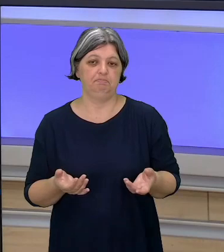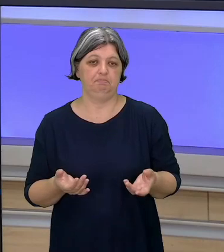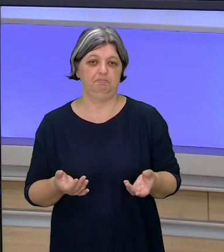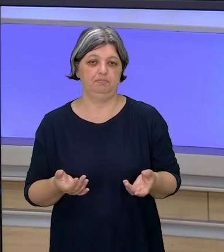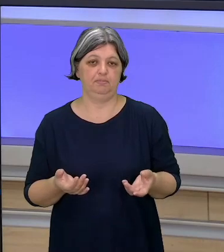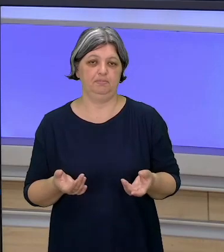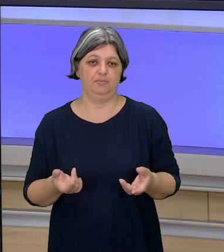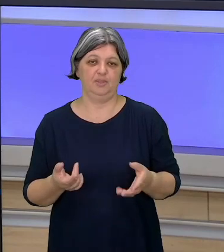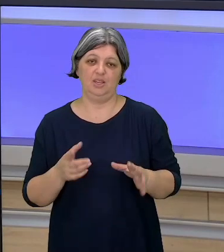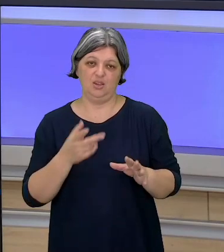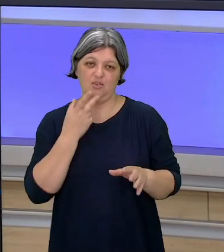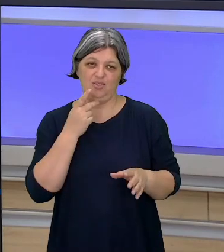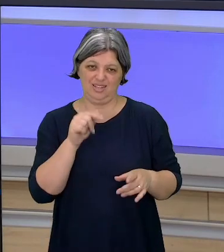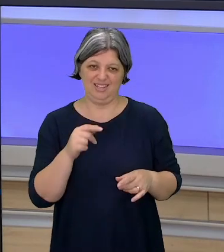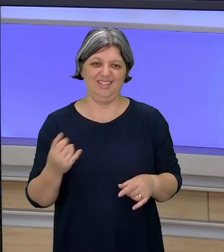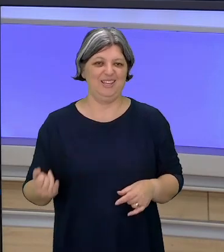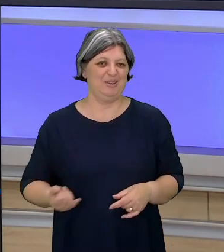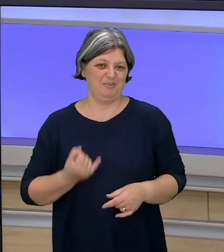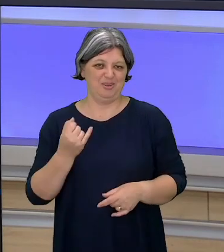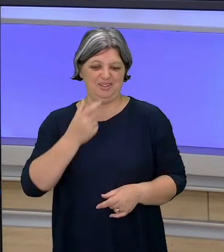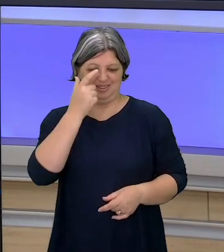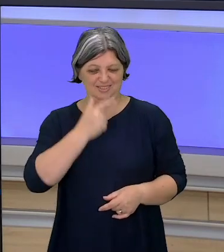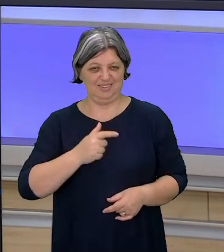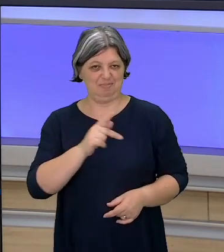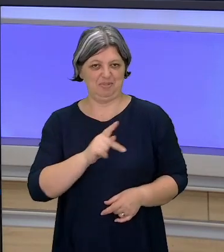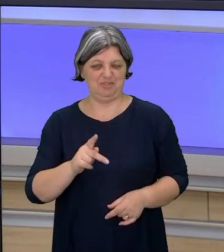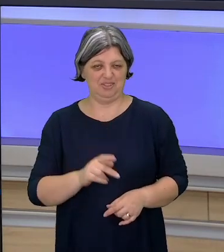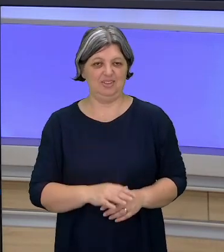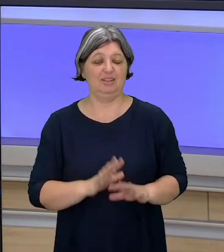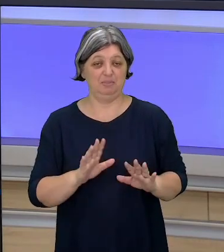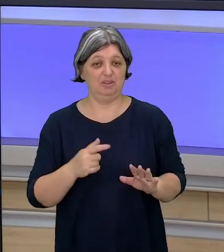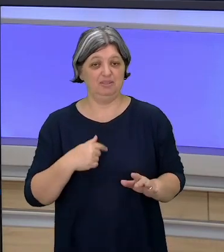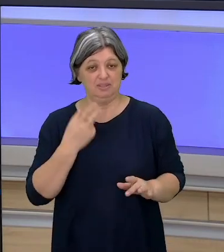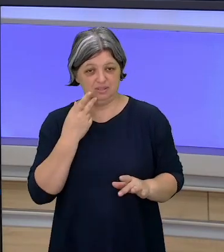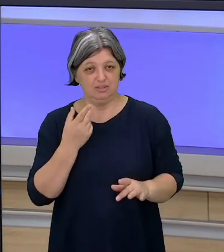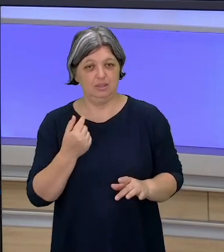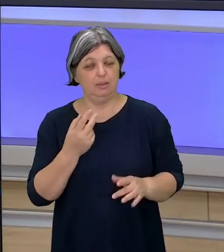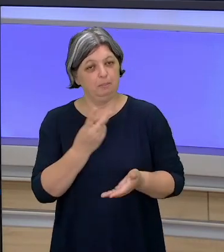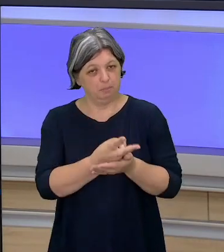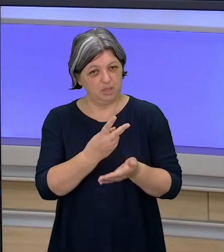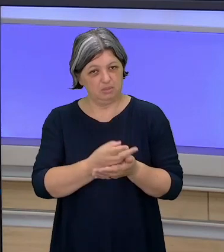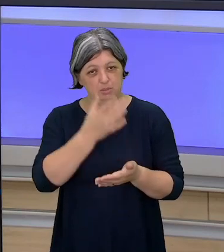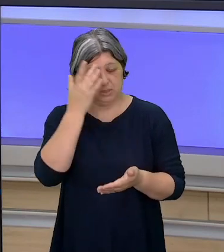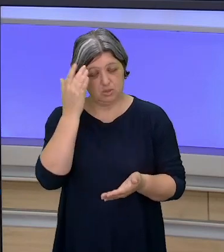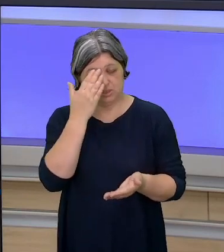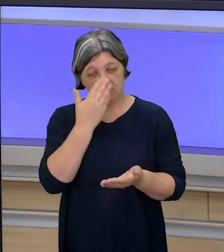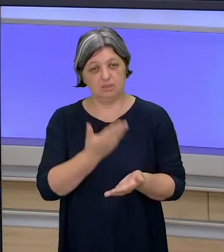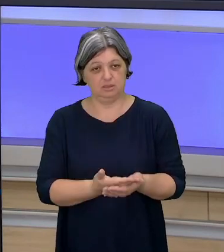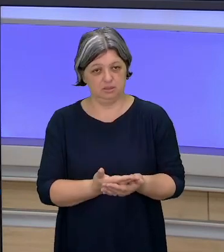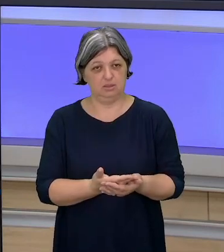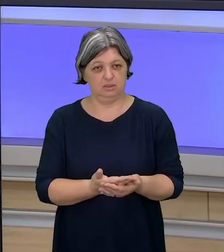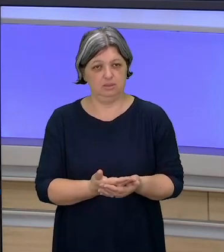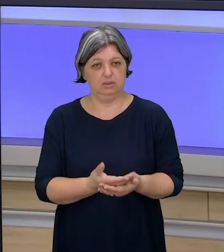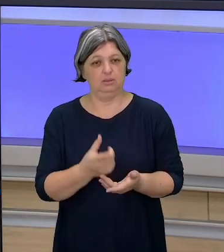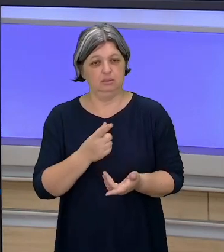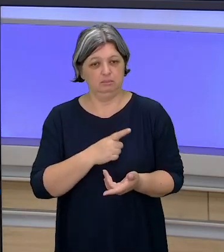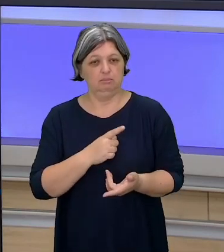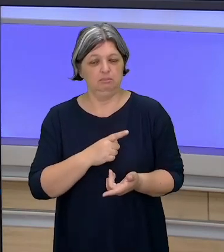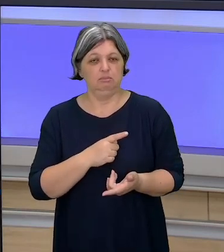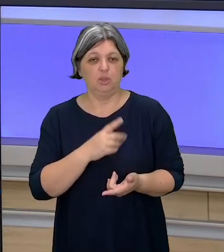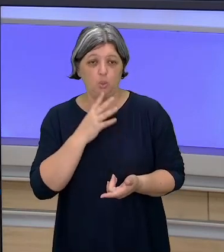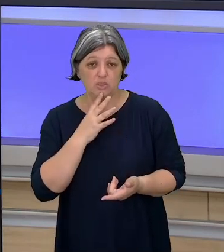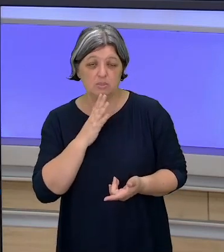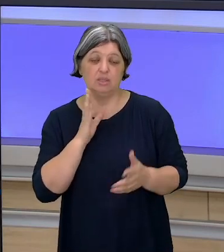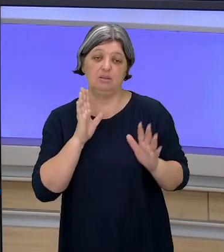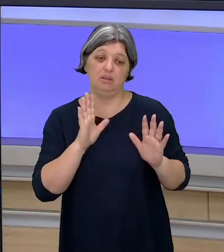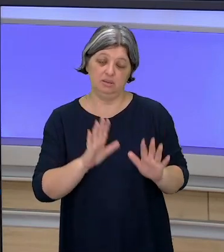eu estou dando muita importância para mim mesma, mas assim, sempre que vocês veem, mesmo pessoas que vocês confiam e que vocês têm credibilidade,